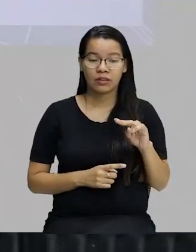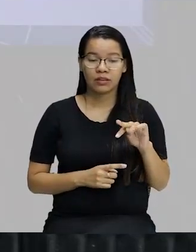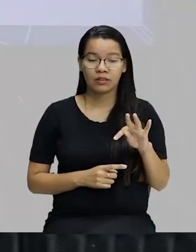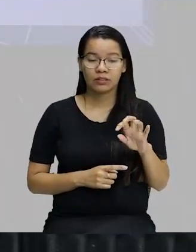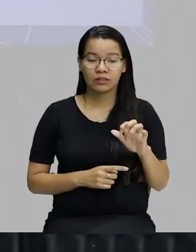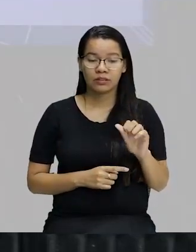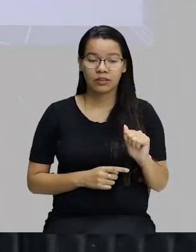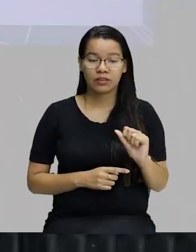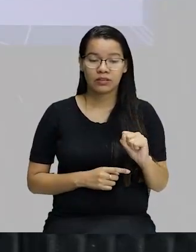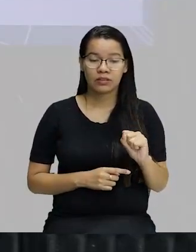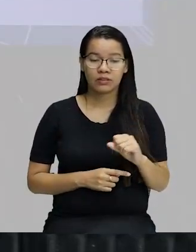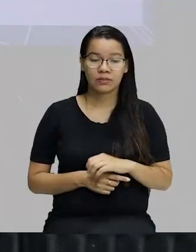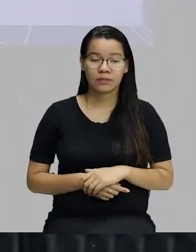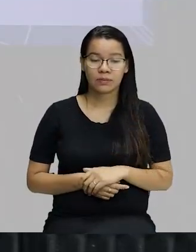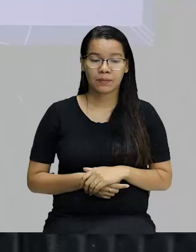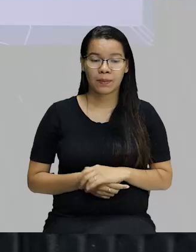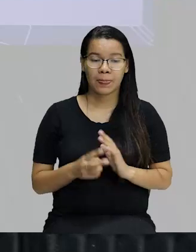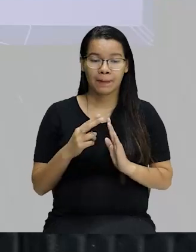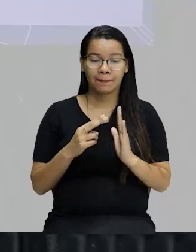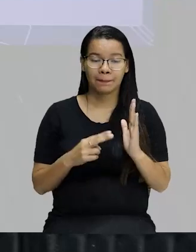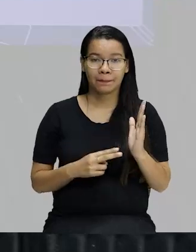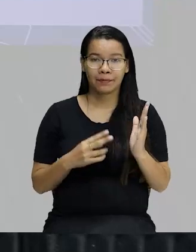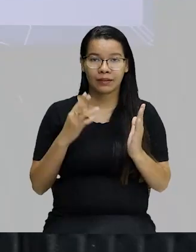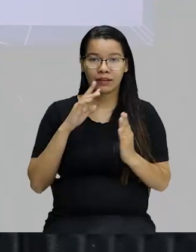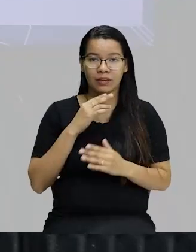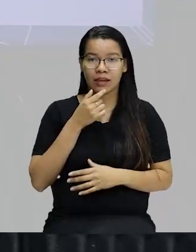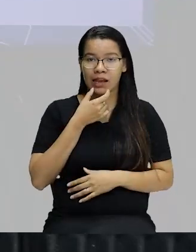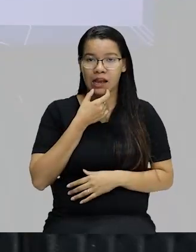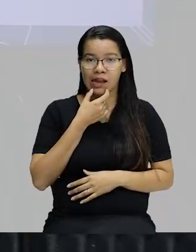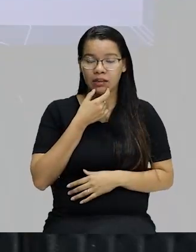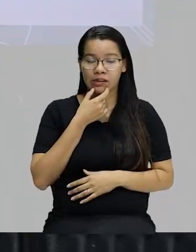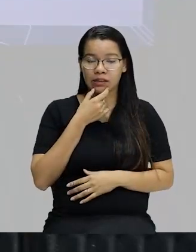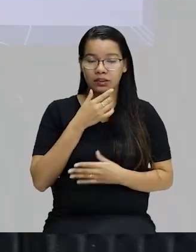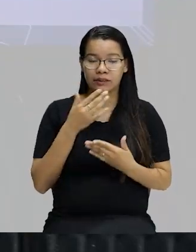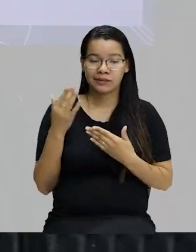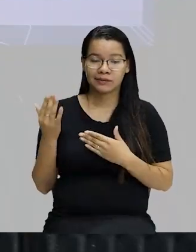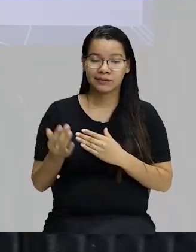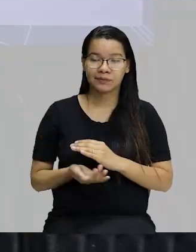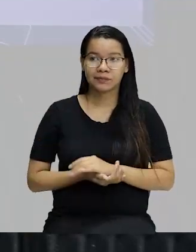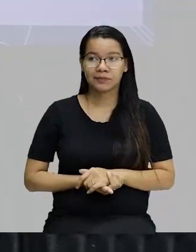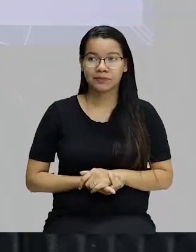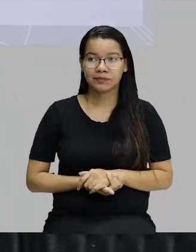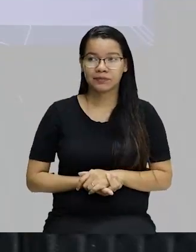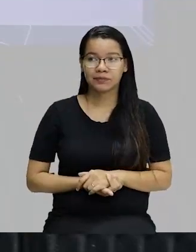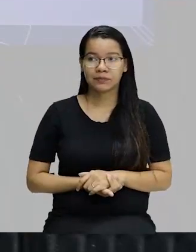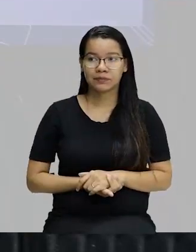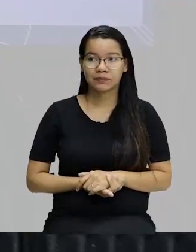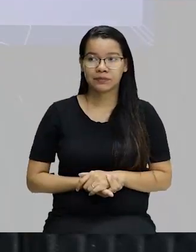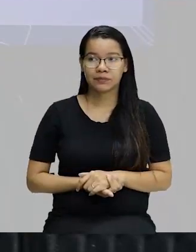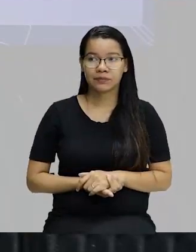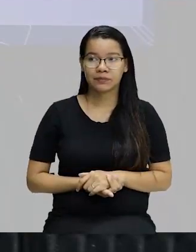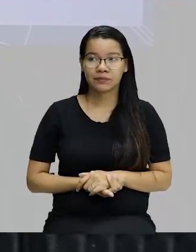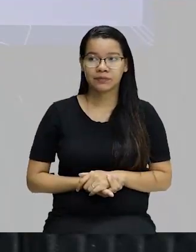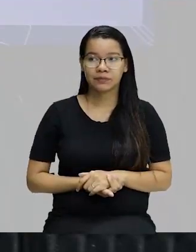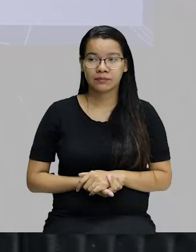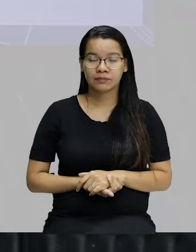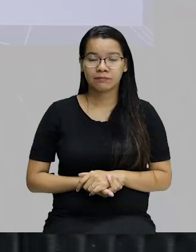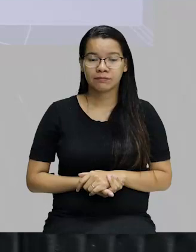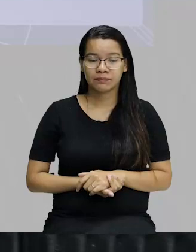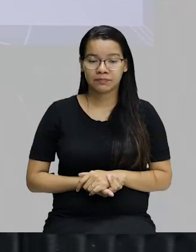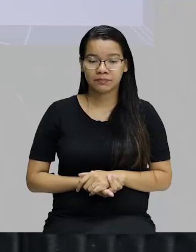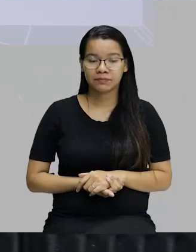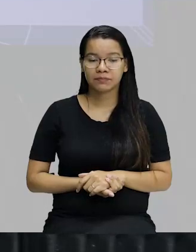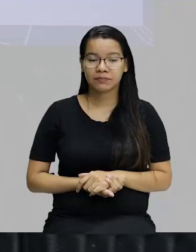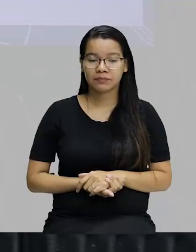parecidas. English is a West Germanic language of Indo-European language family, originally spoken by